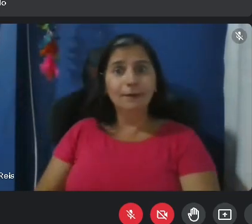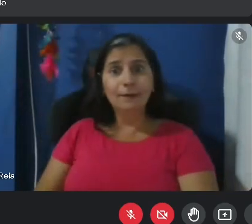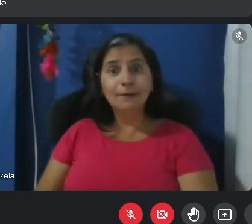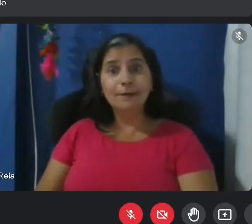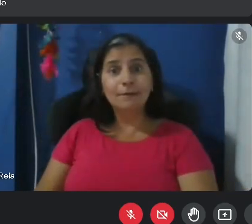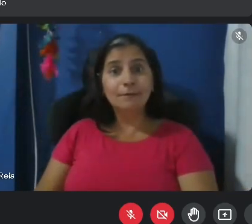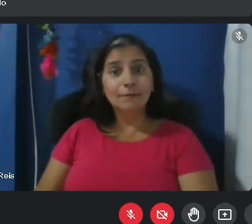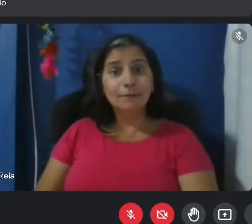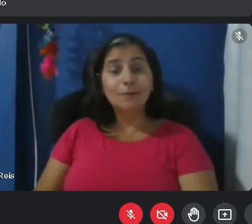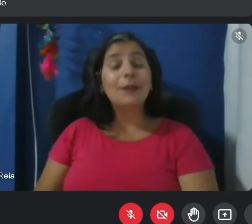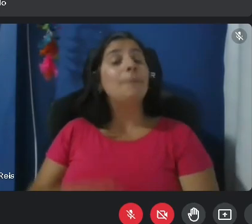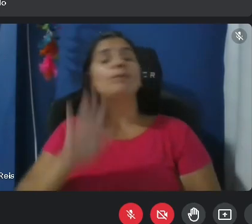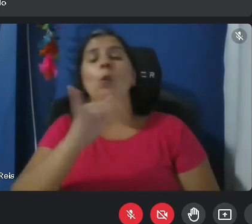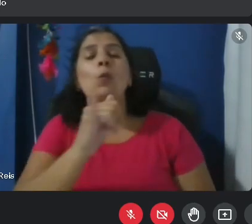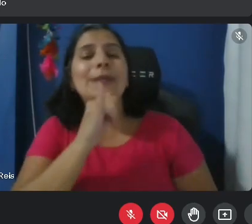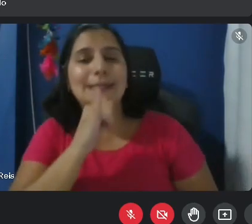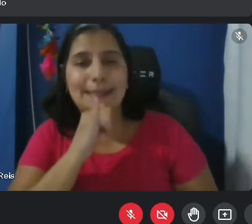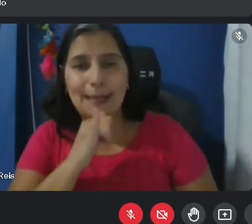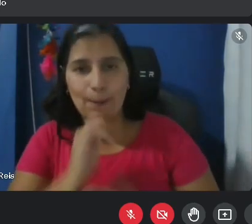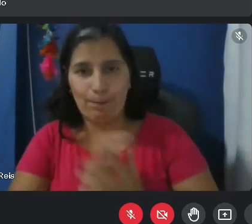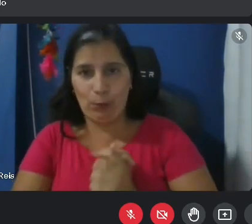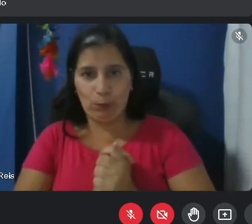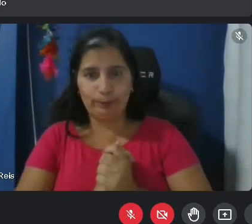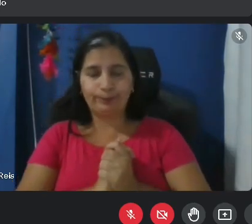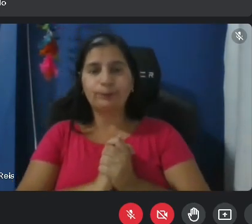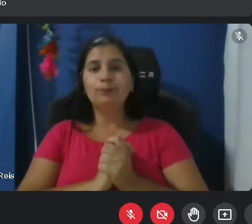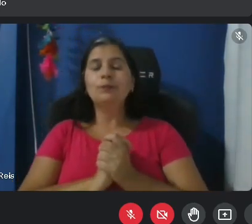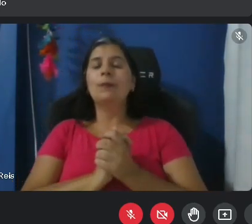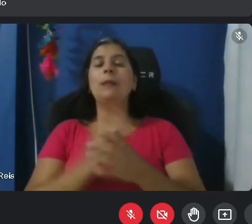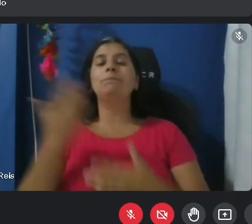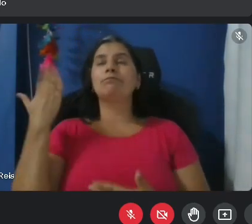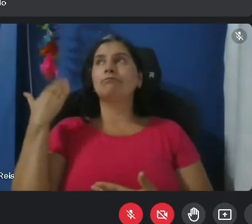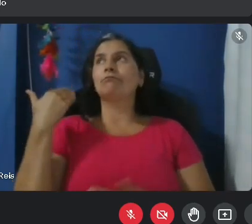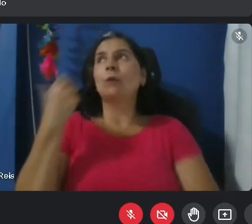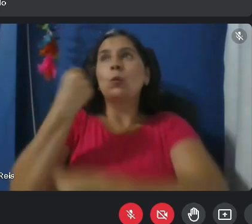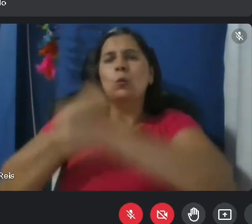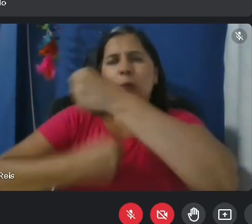Ele precisa usar, por exemplo,